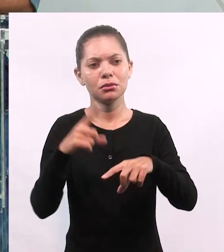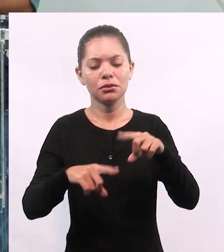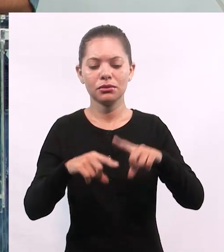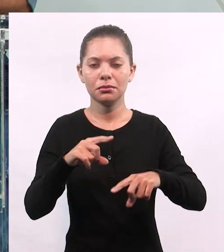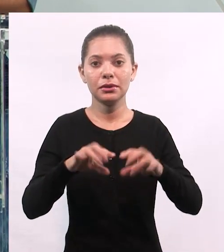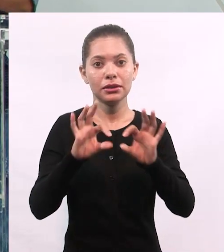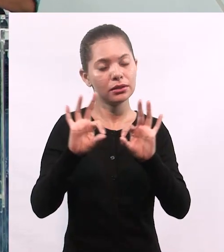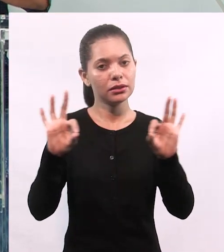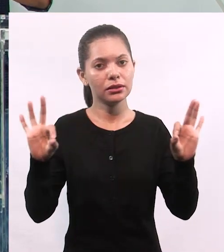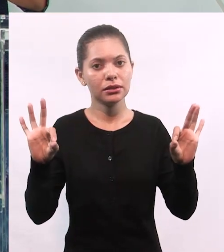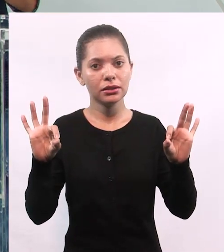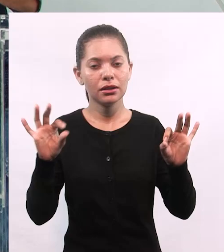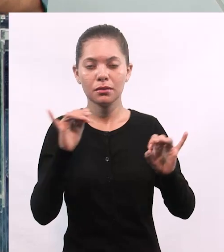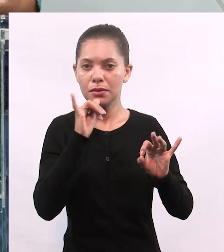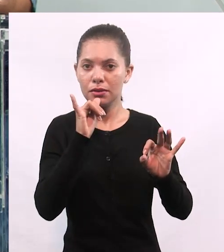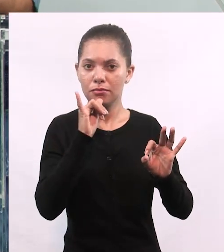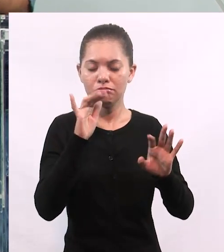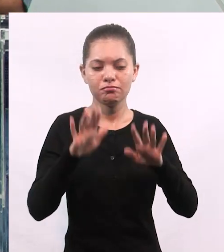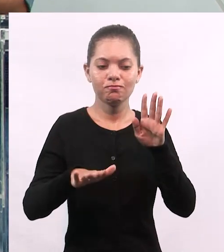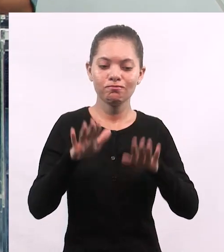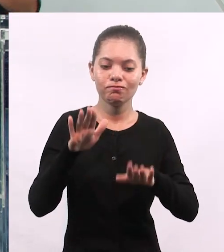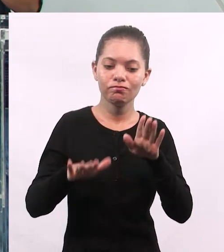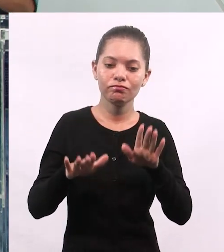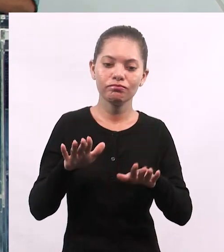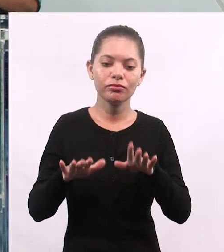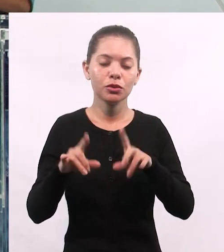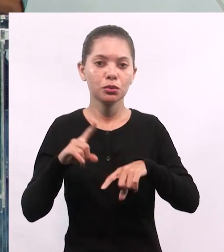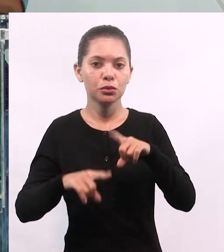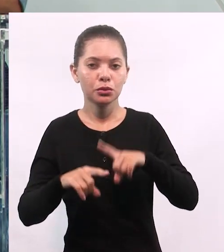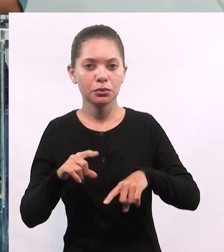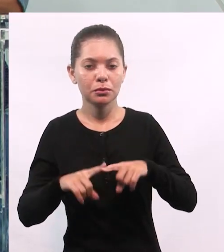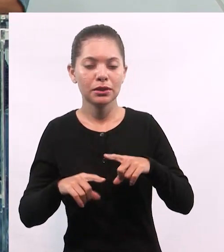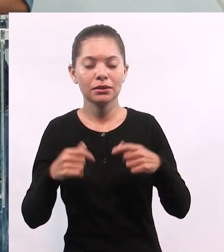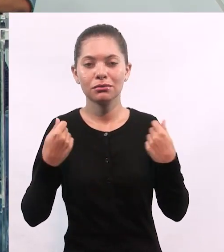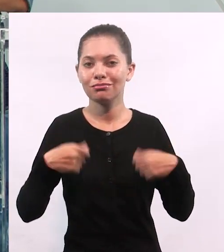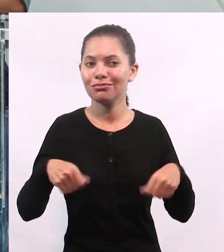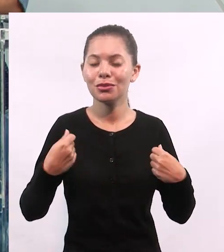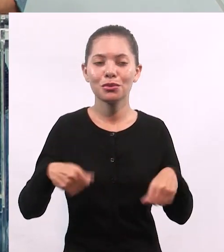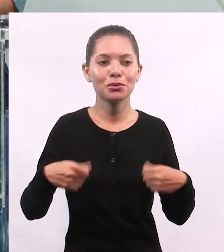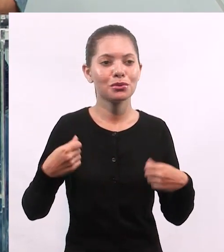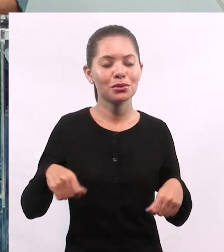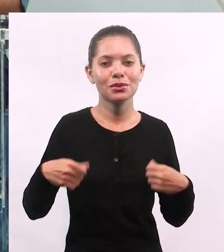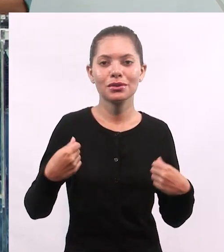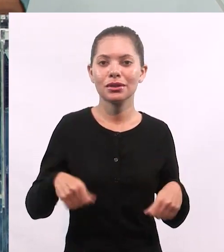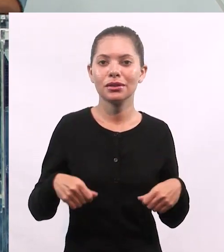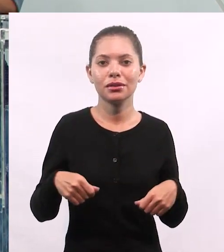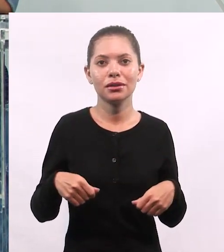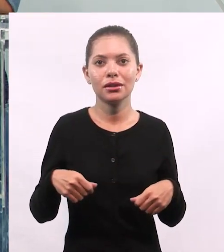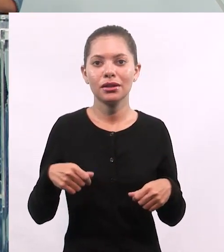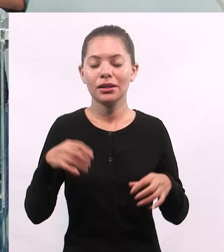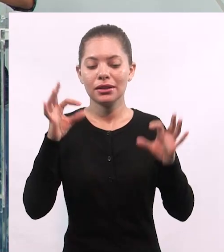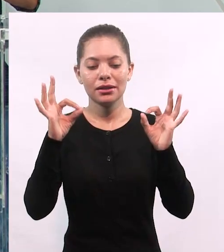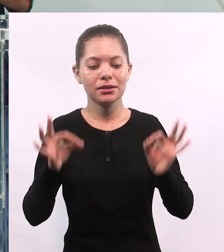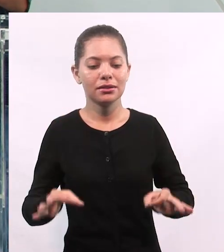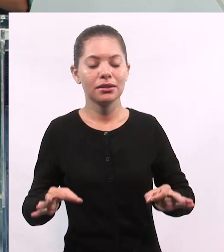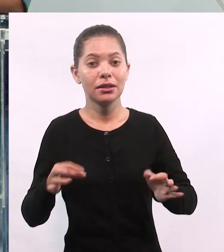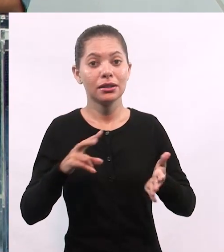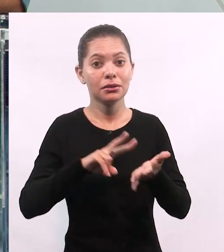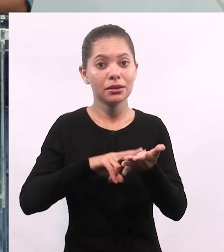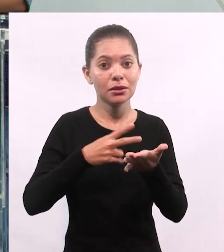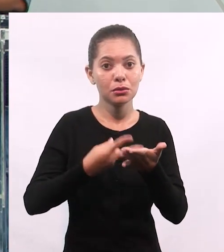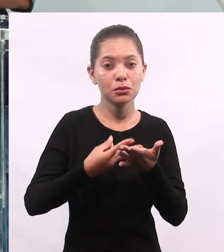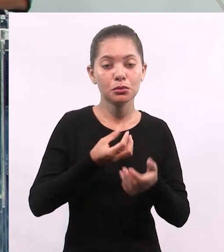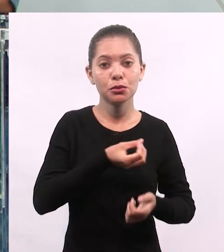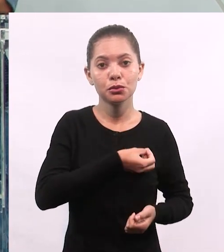medida, principalmente dependendo do instrumento de medida. A gente não consegue ter uma precisão. Então a gente traduz sempre para